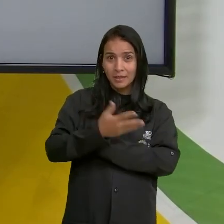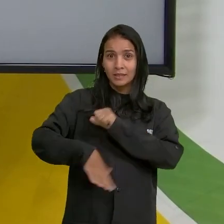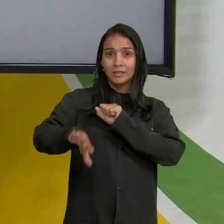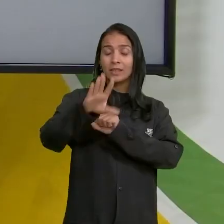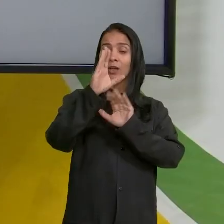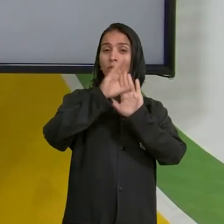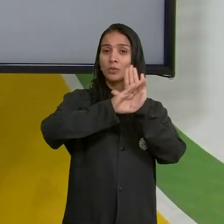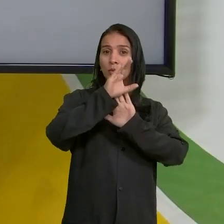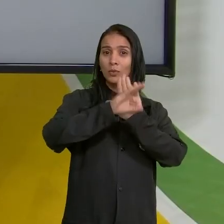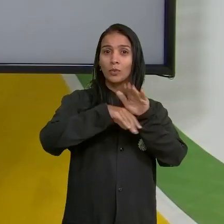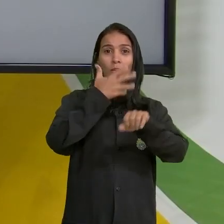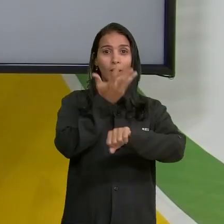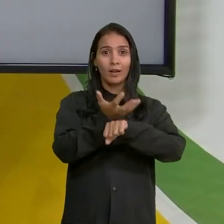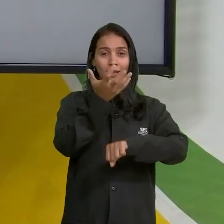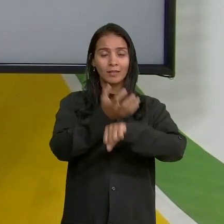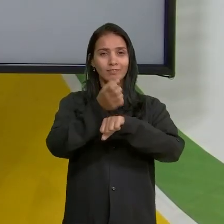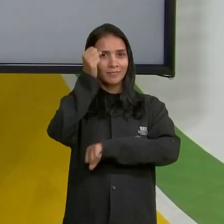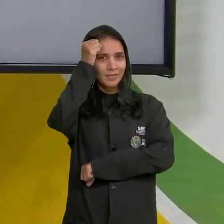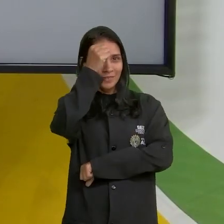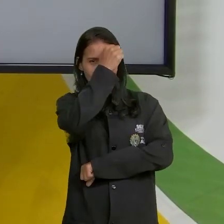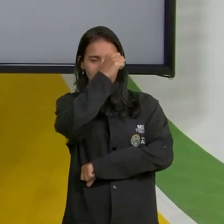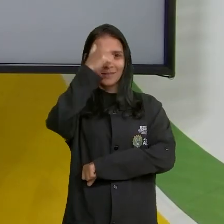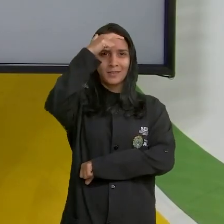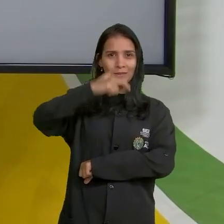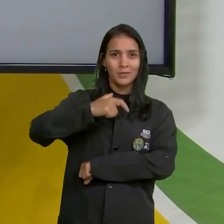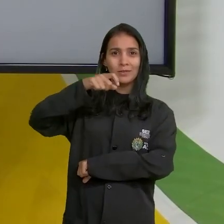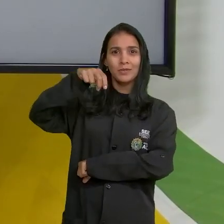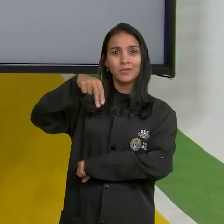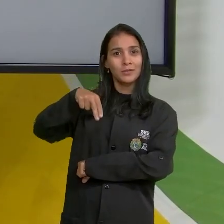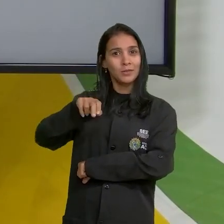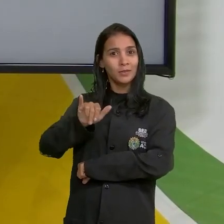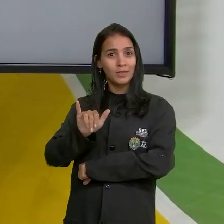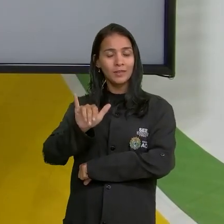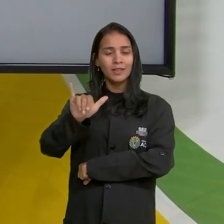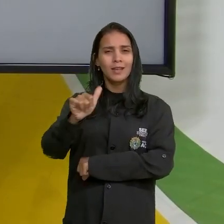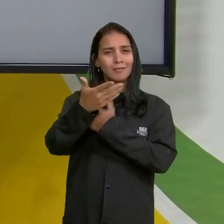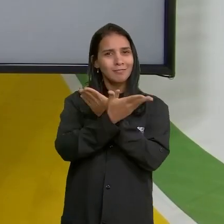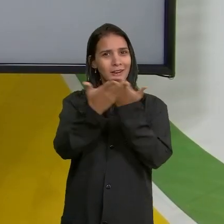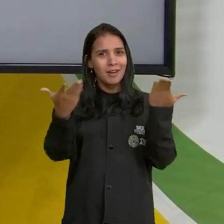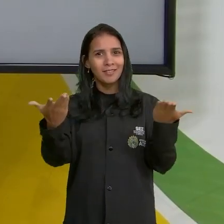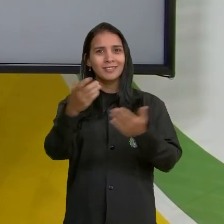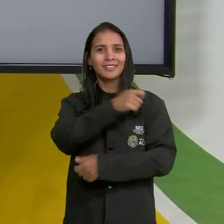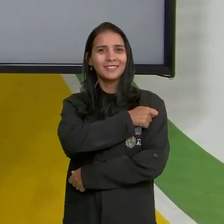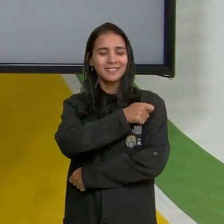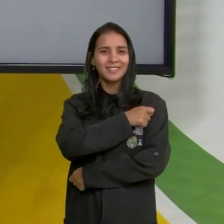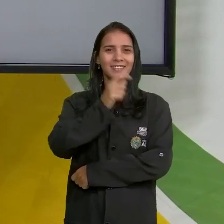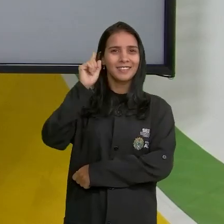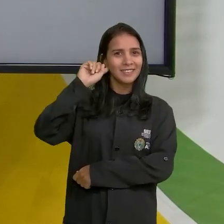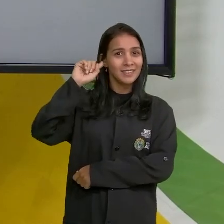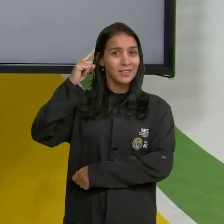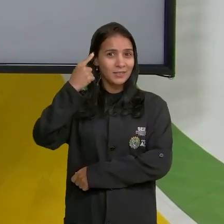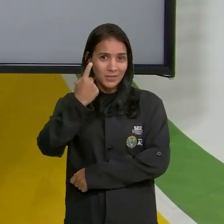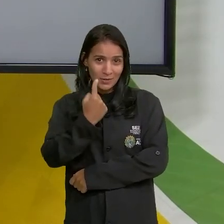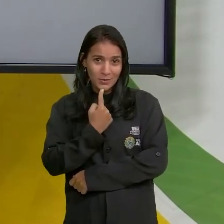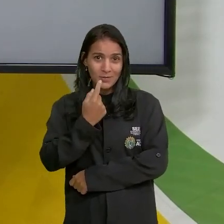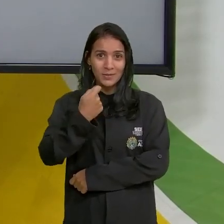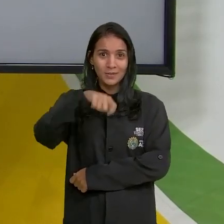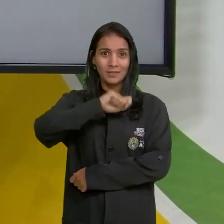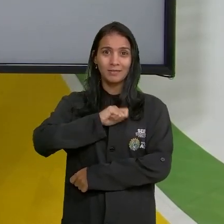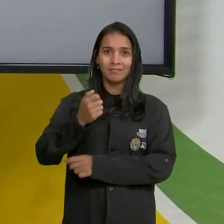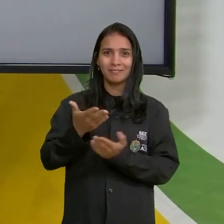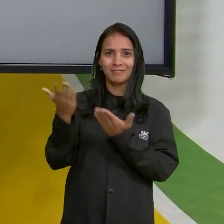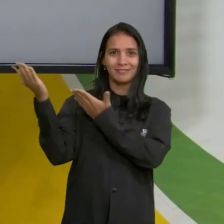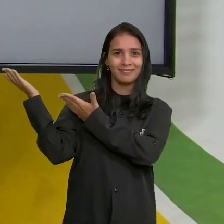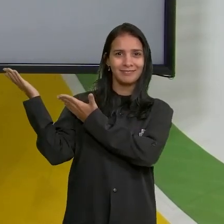curricular Sociologia. Eu sou o professor Ney Araújo e para todos os alunos e alunas